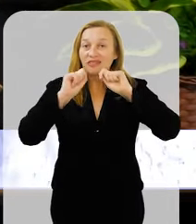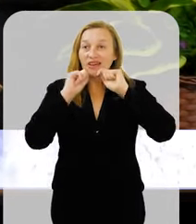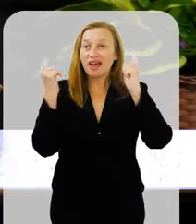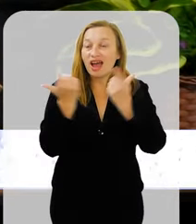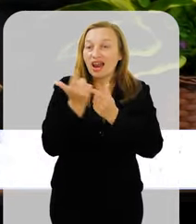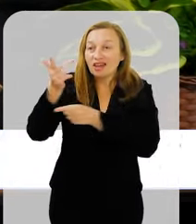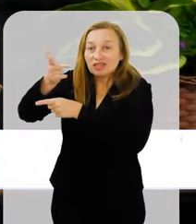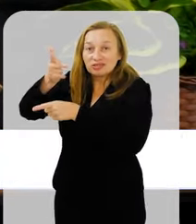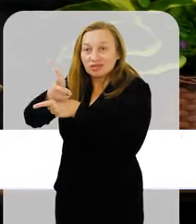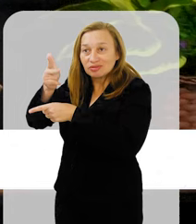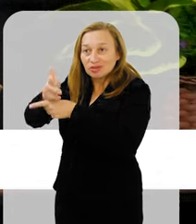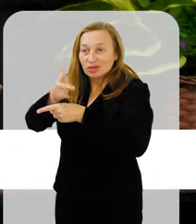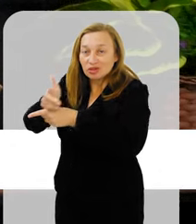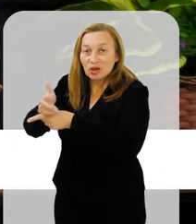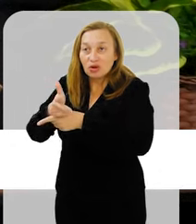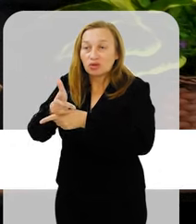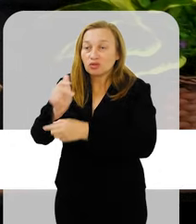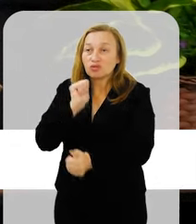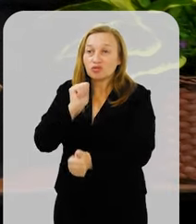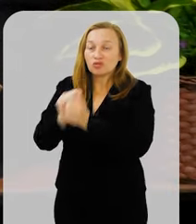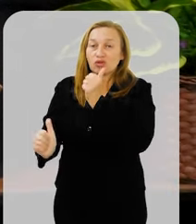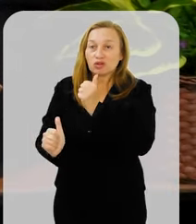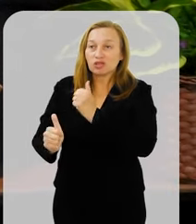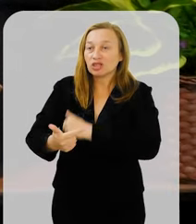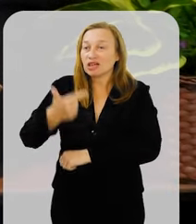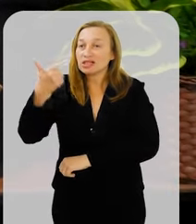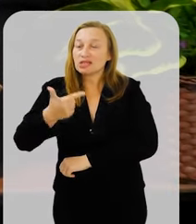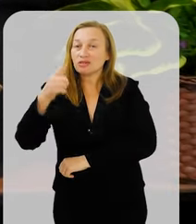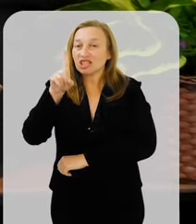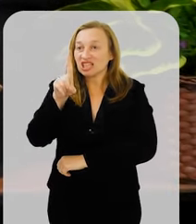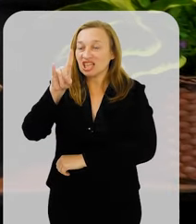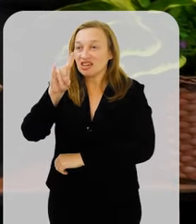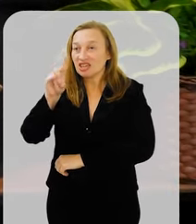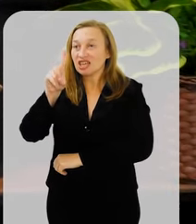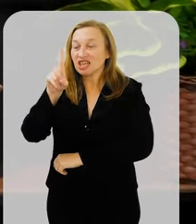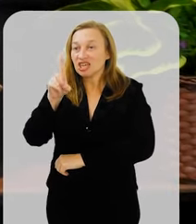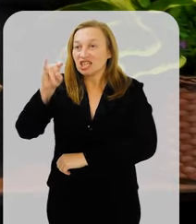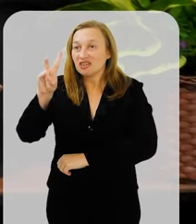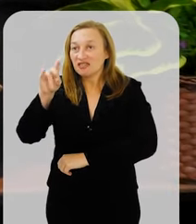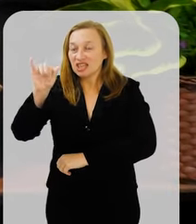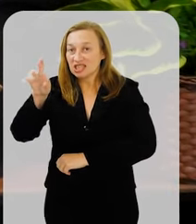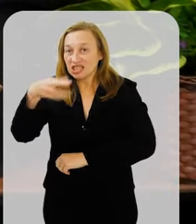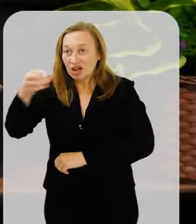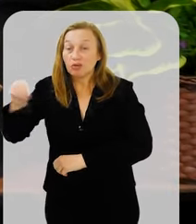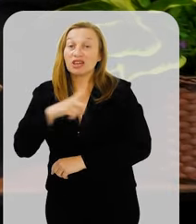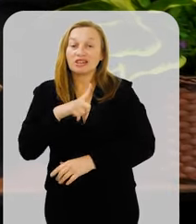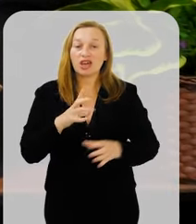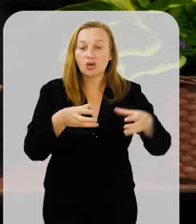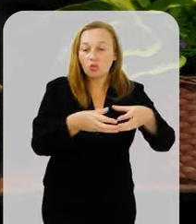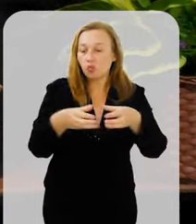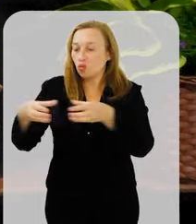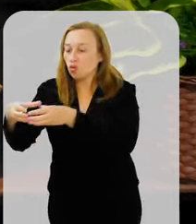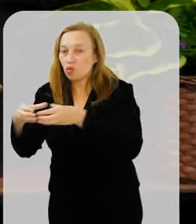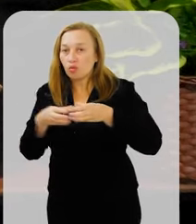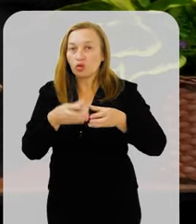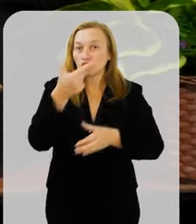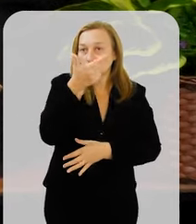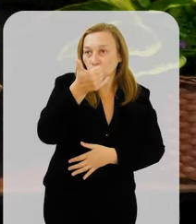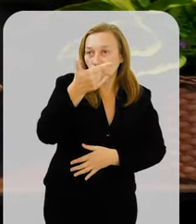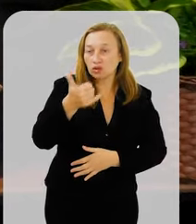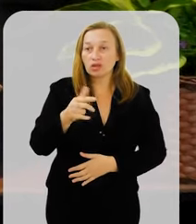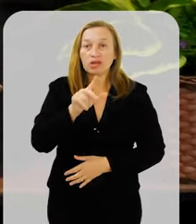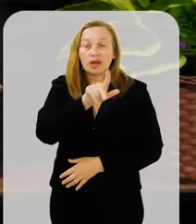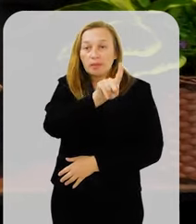tem transmitido os jogos da chamada segunda divisão do Campeonato Carioca, que tem 12 equipes. Com a gente,